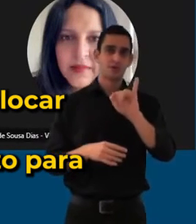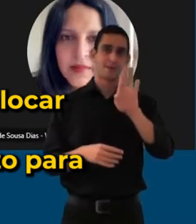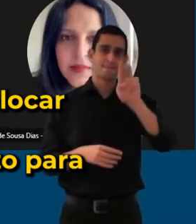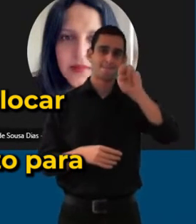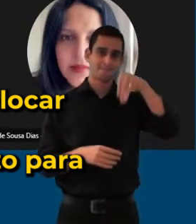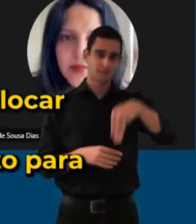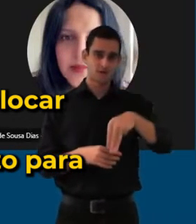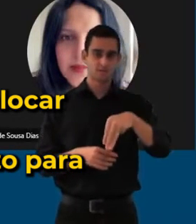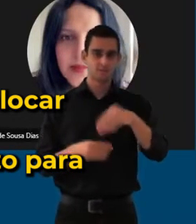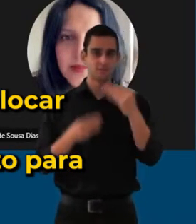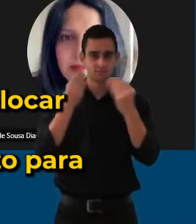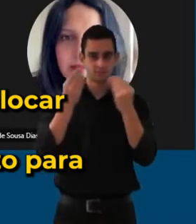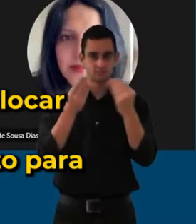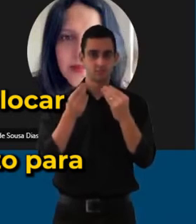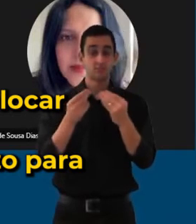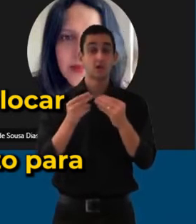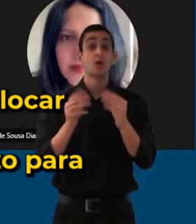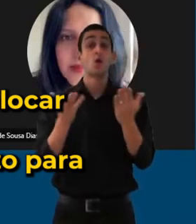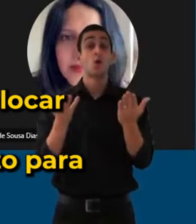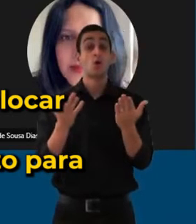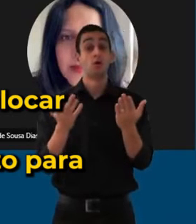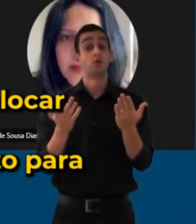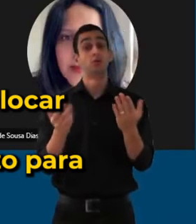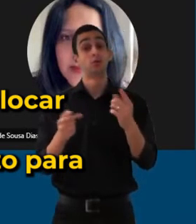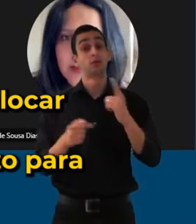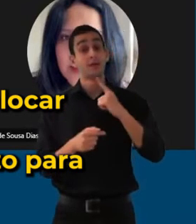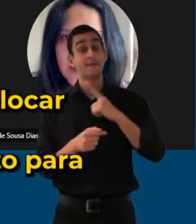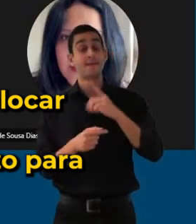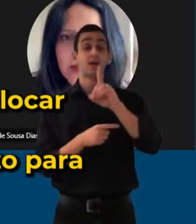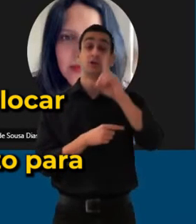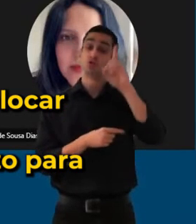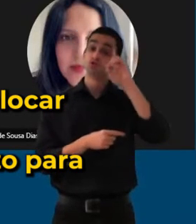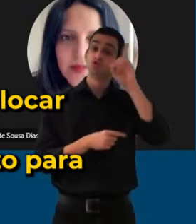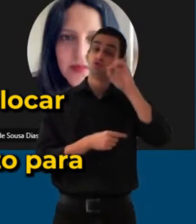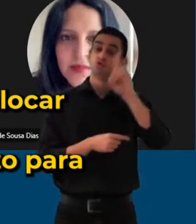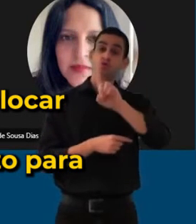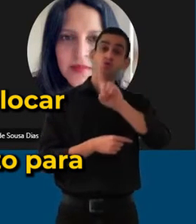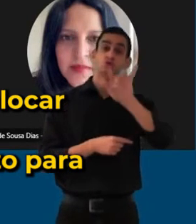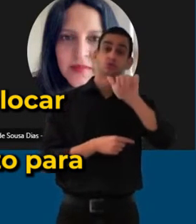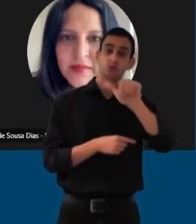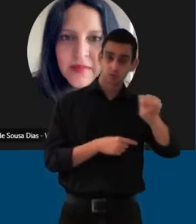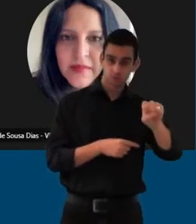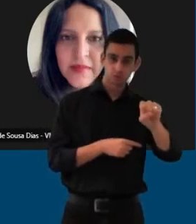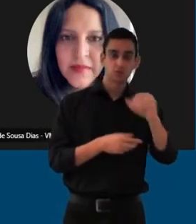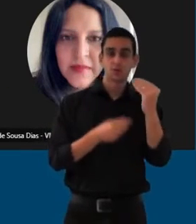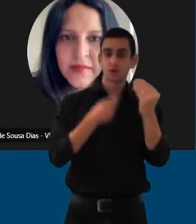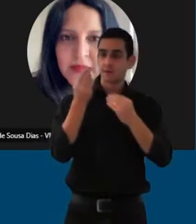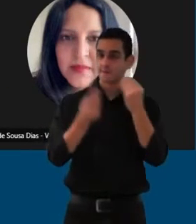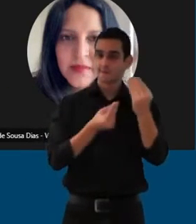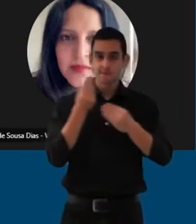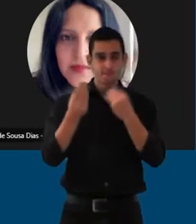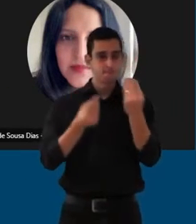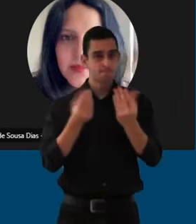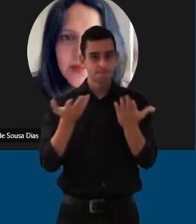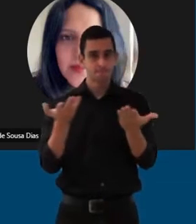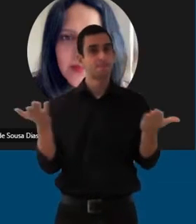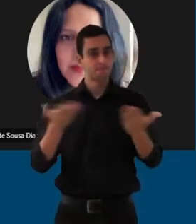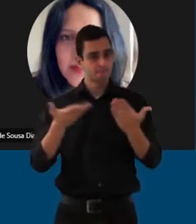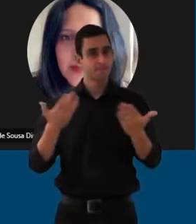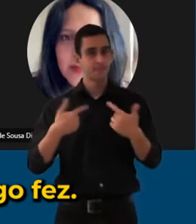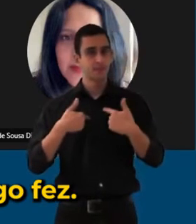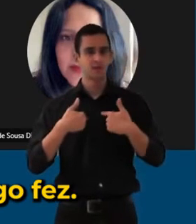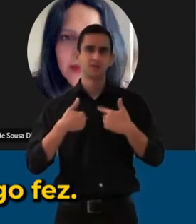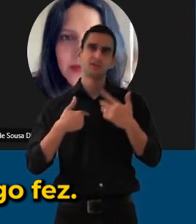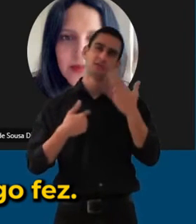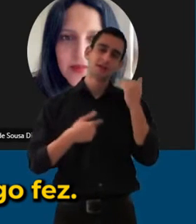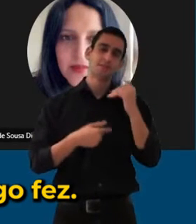gente reduzir esse prazo e não colocar em dia para não dar confusão, porque agora prazo processual é em dia útil, né? Eu acho prazo em